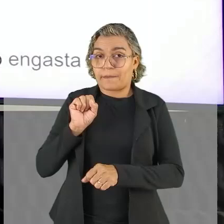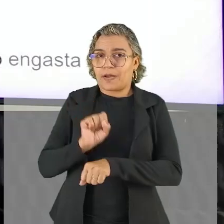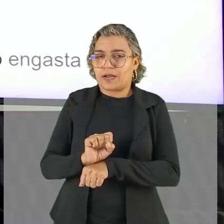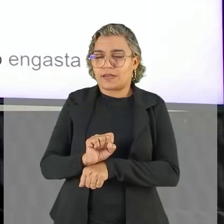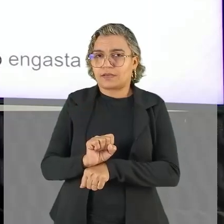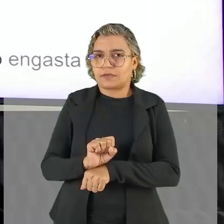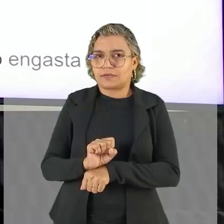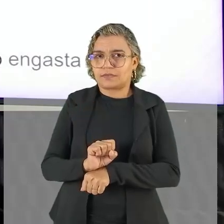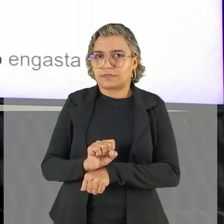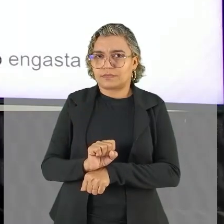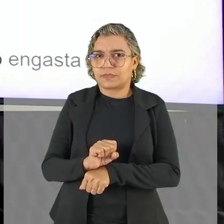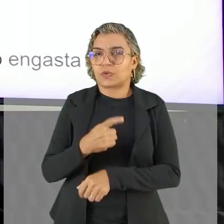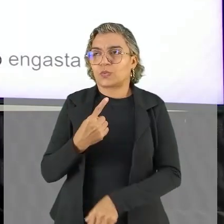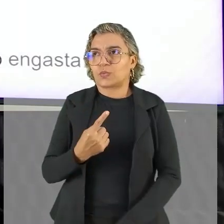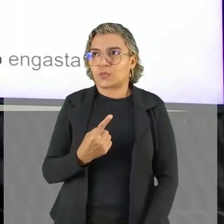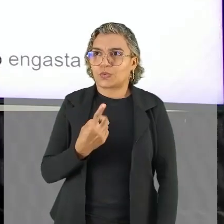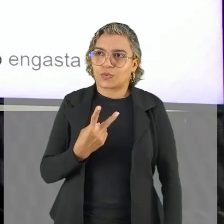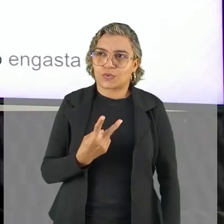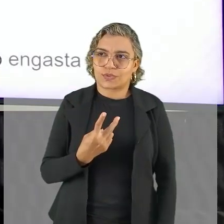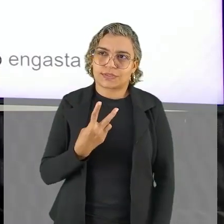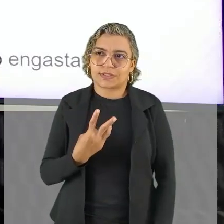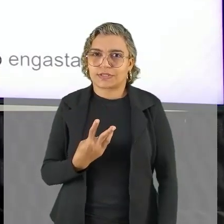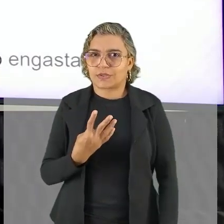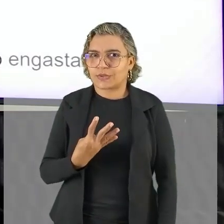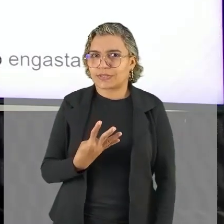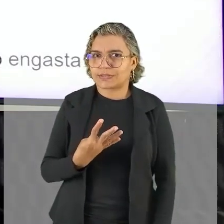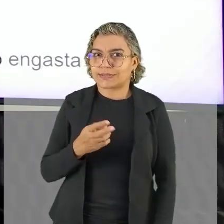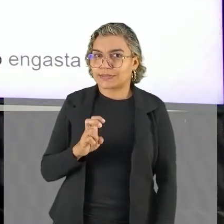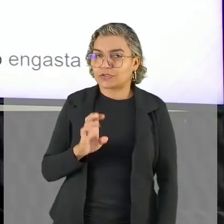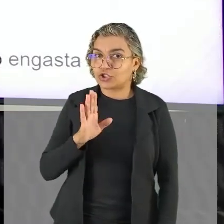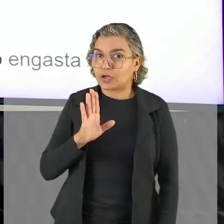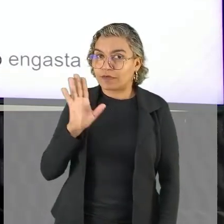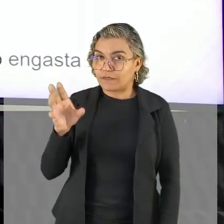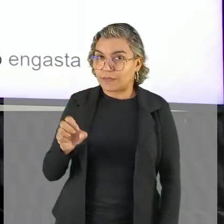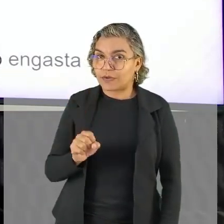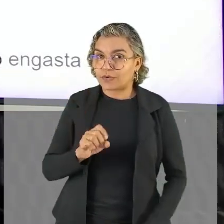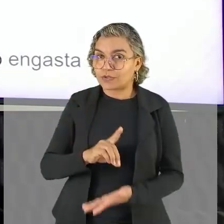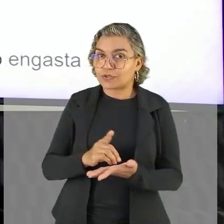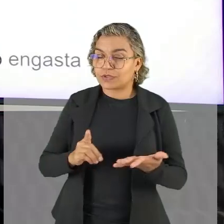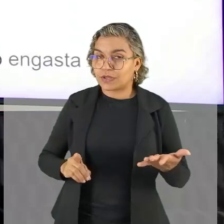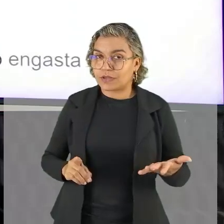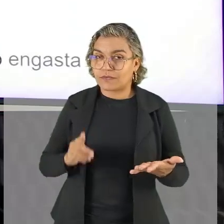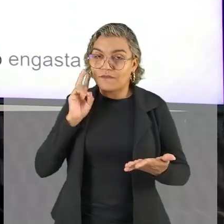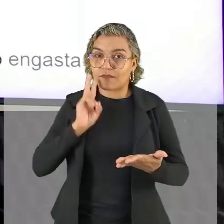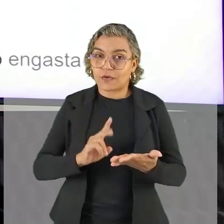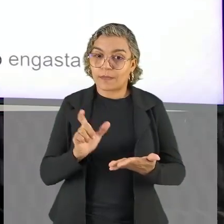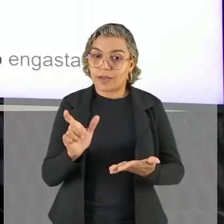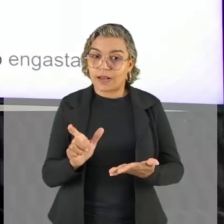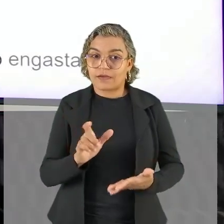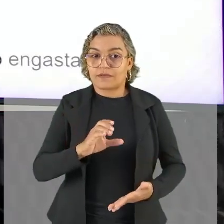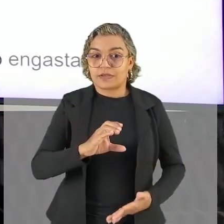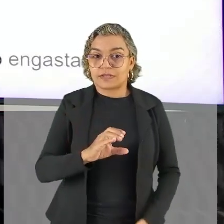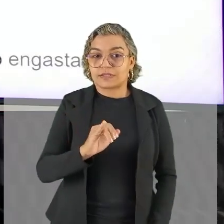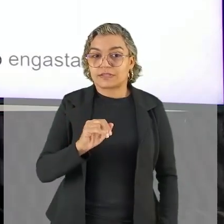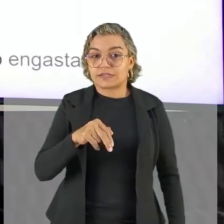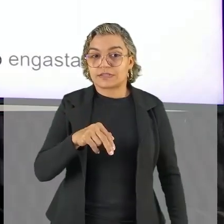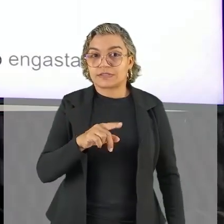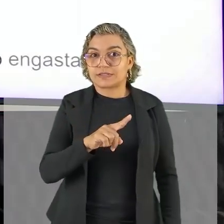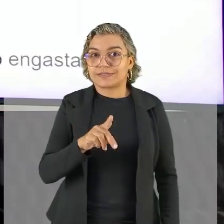1, 2, 3, 4, 5. Pegou o dicionário? Viu o que é cinzel? É uma pontinha